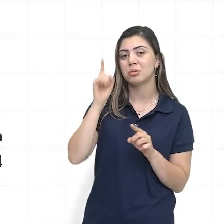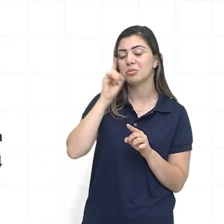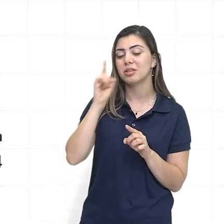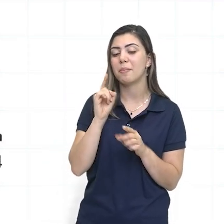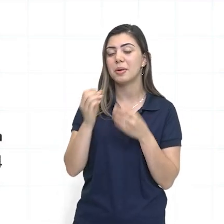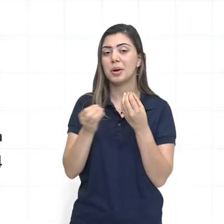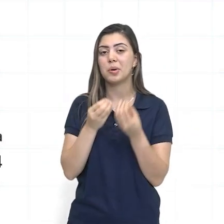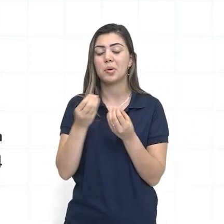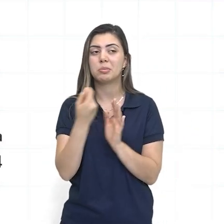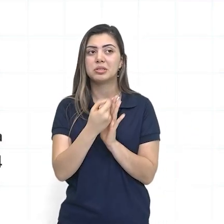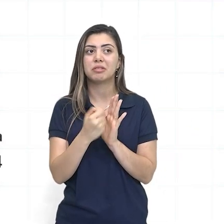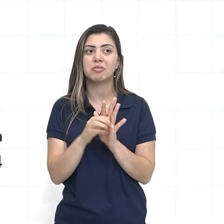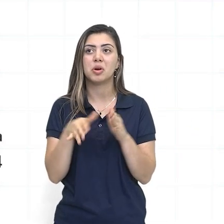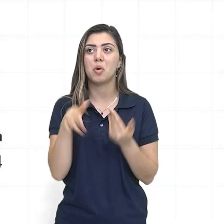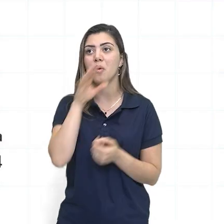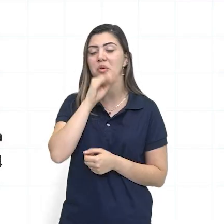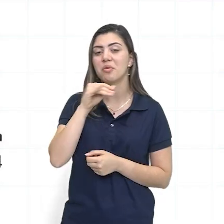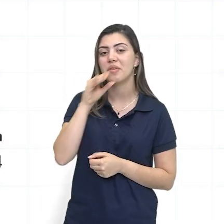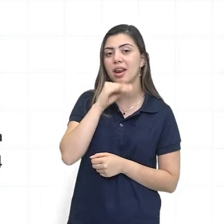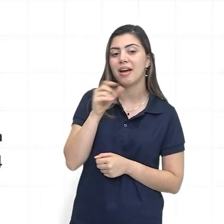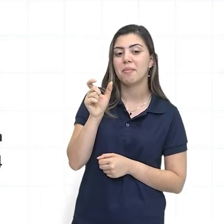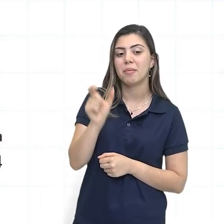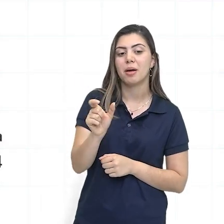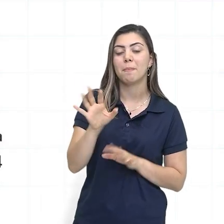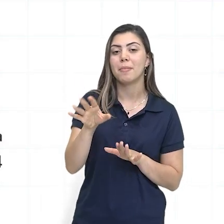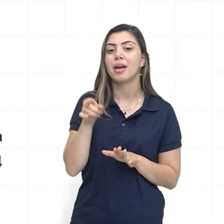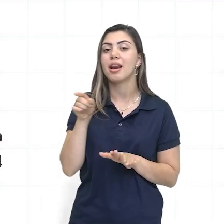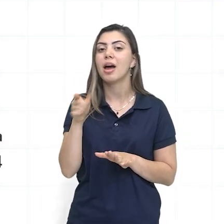essa palavra, né, ou como falava a palavra. Ele disse,